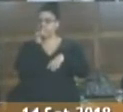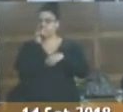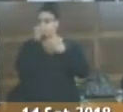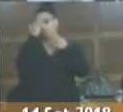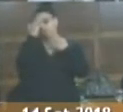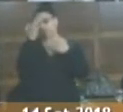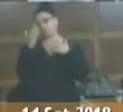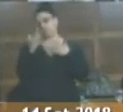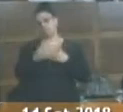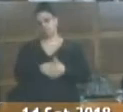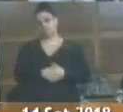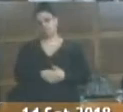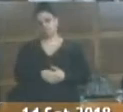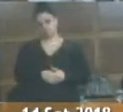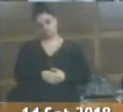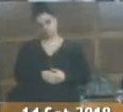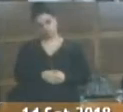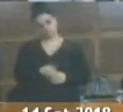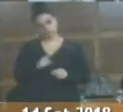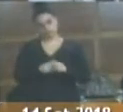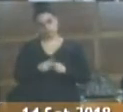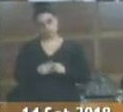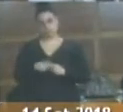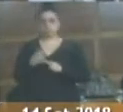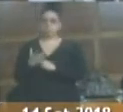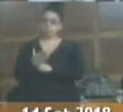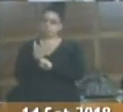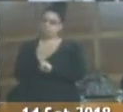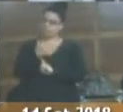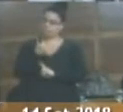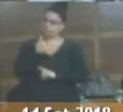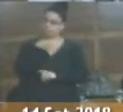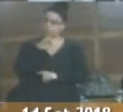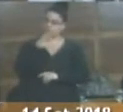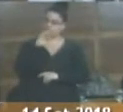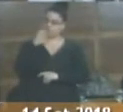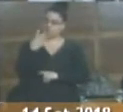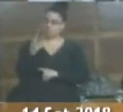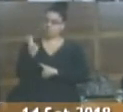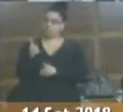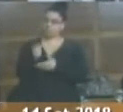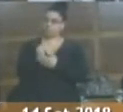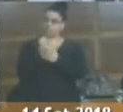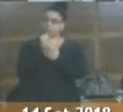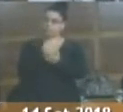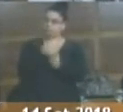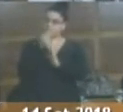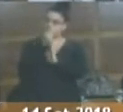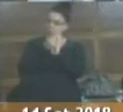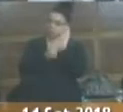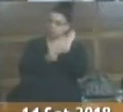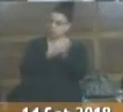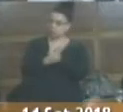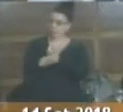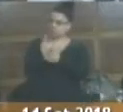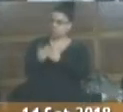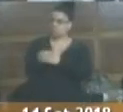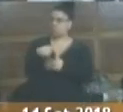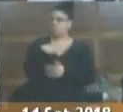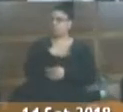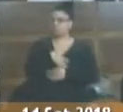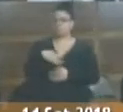agradecimento, porque ela tem nos ajudado desde 1994, e é uma honra muito grande trabalhar